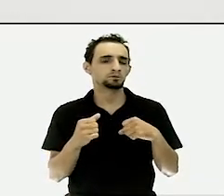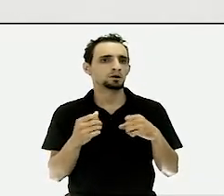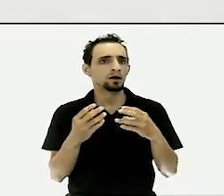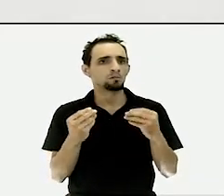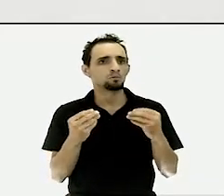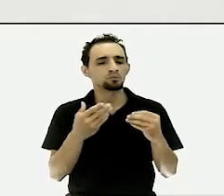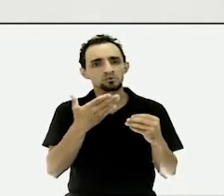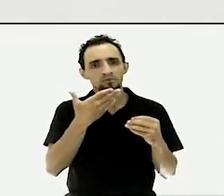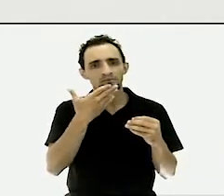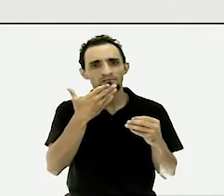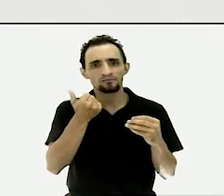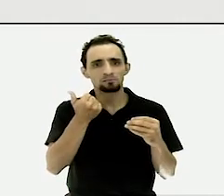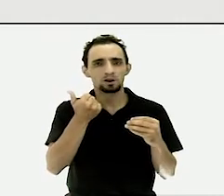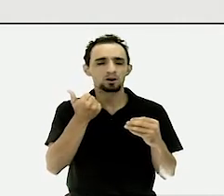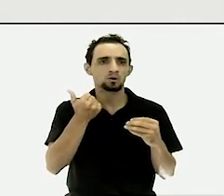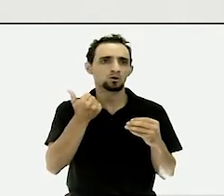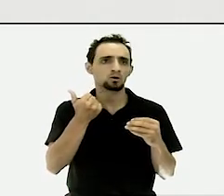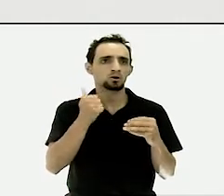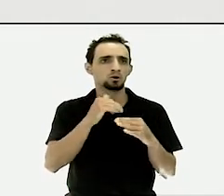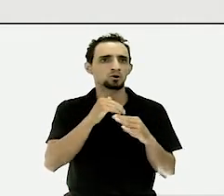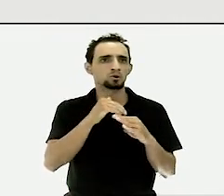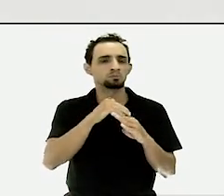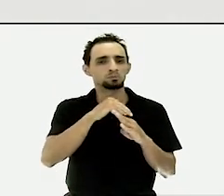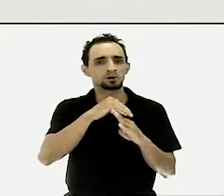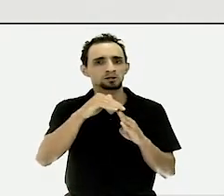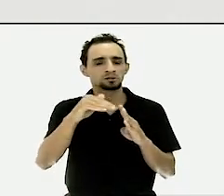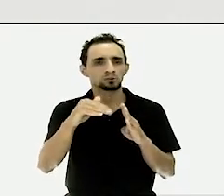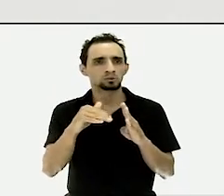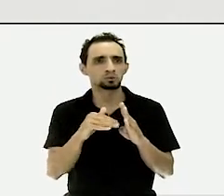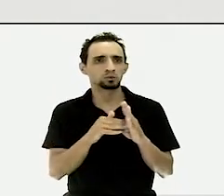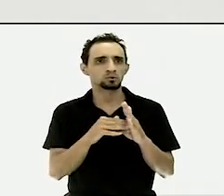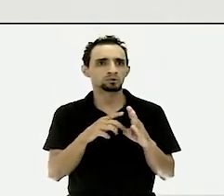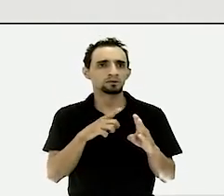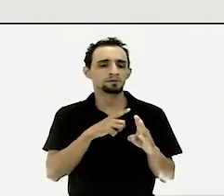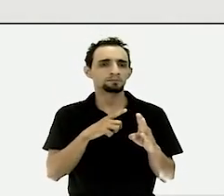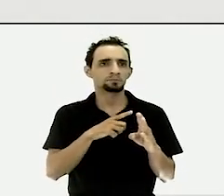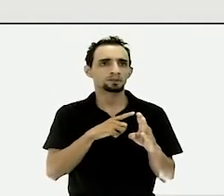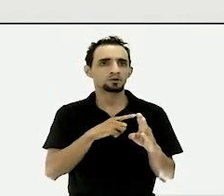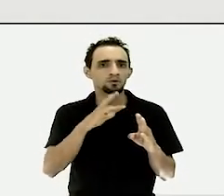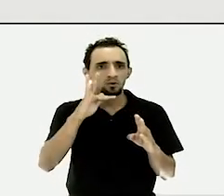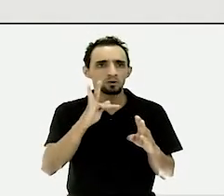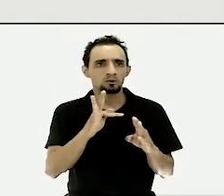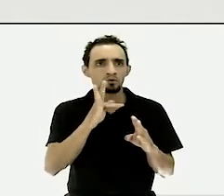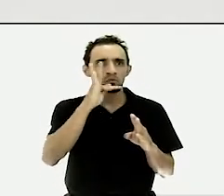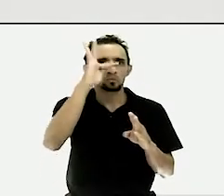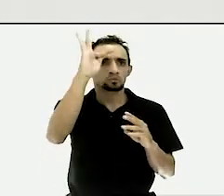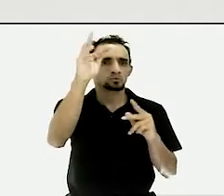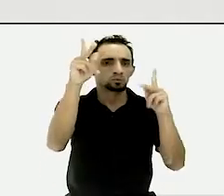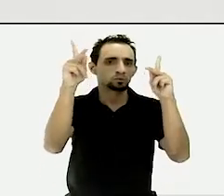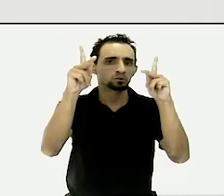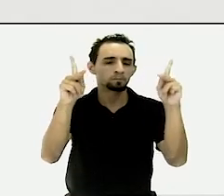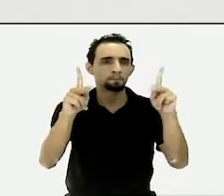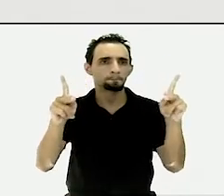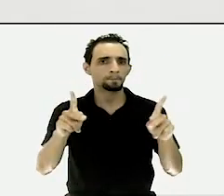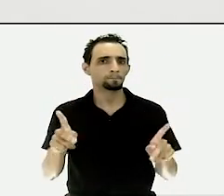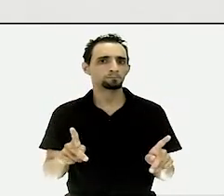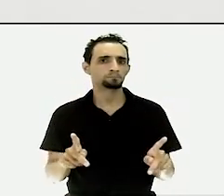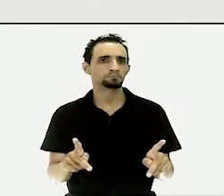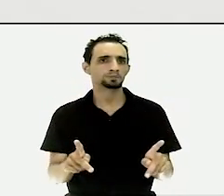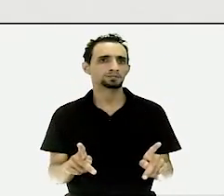jeito? É de bicho? De animal? Mas nem os animais fazem isso. E os seres humanos acham que a mulher é